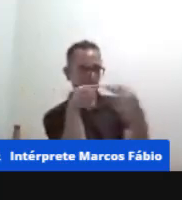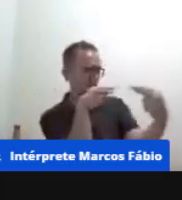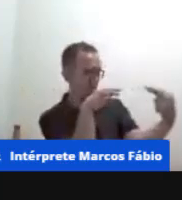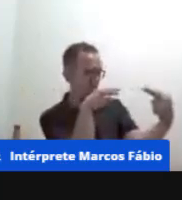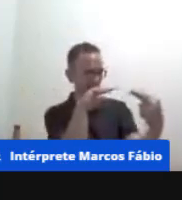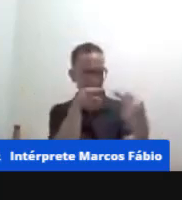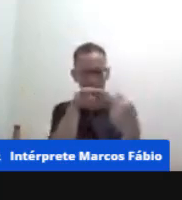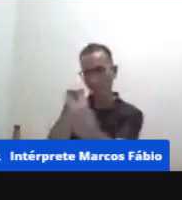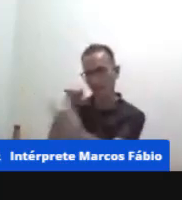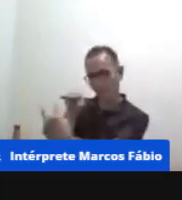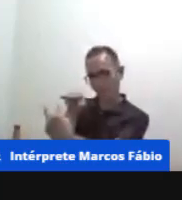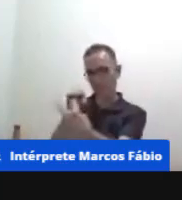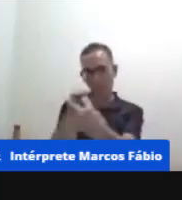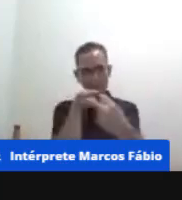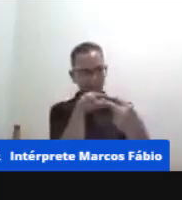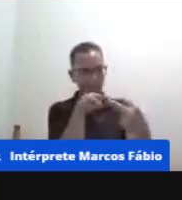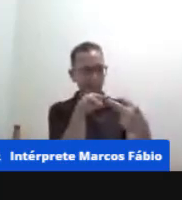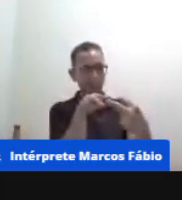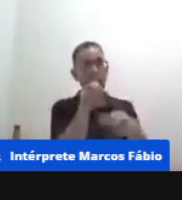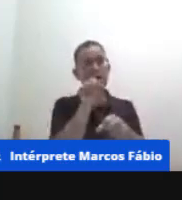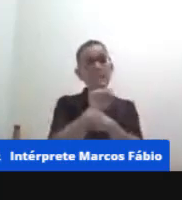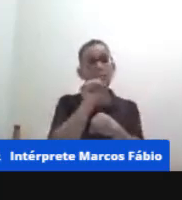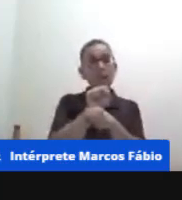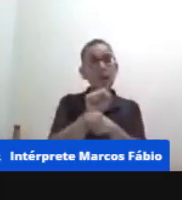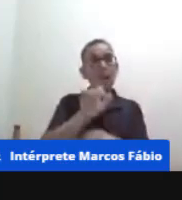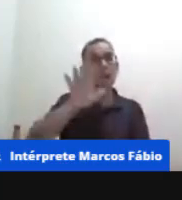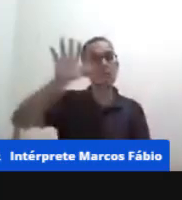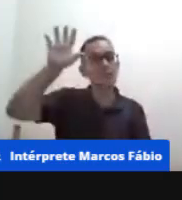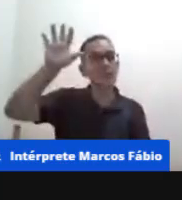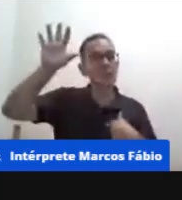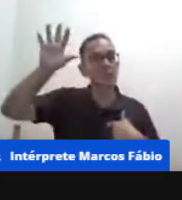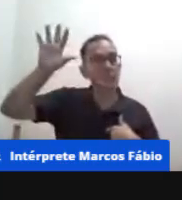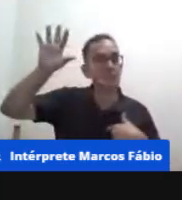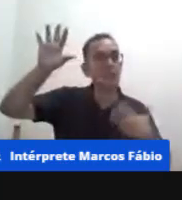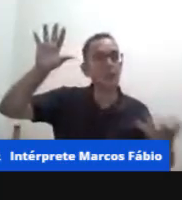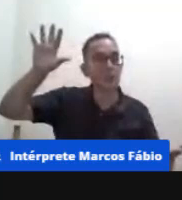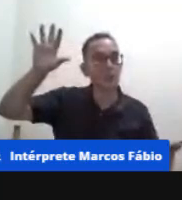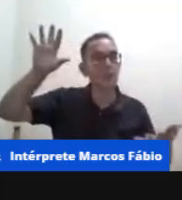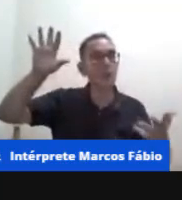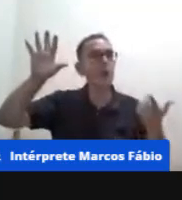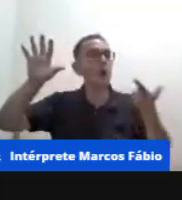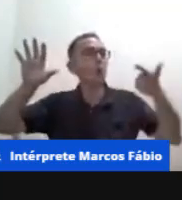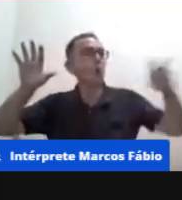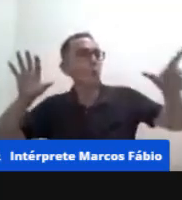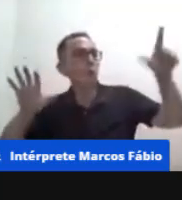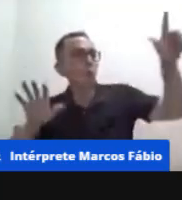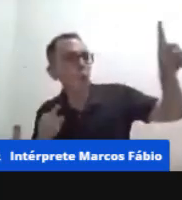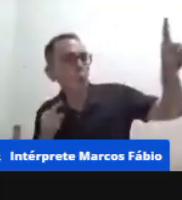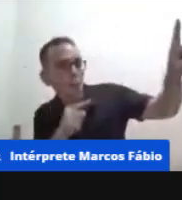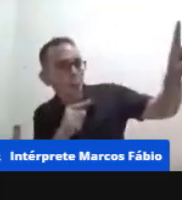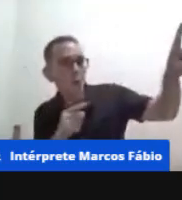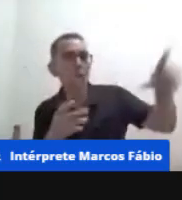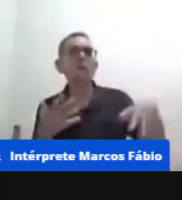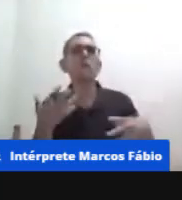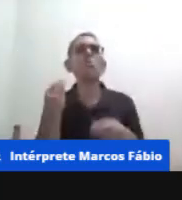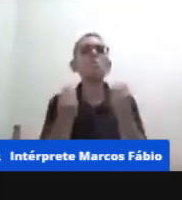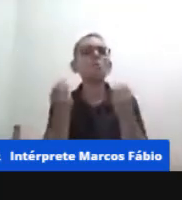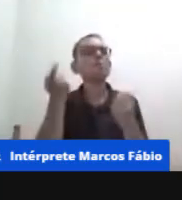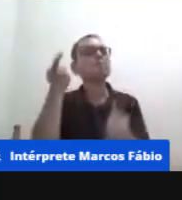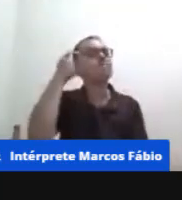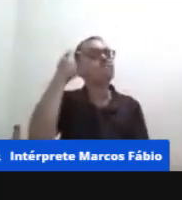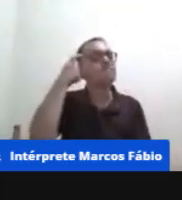compartilhar a vez, esperar a vez, a minha vez, a vez do outro. A gente pensa nessa fase